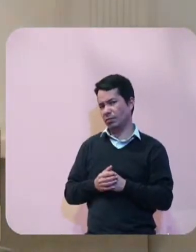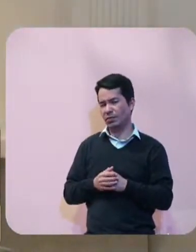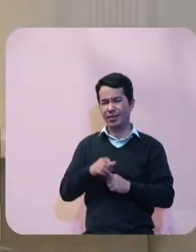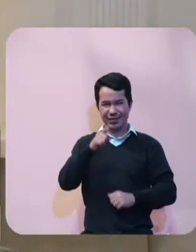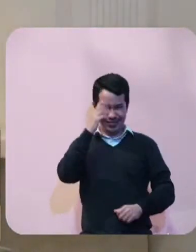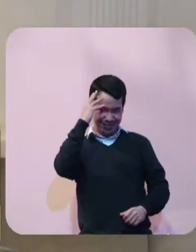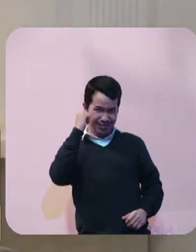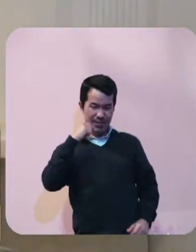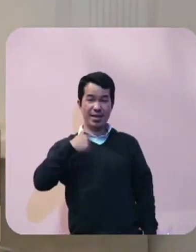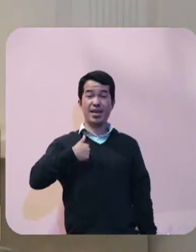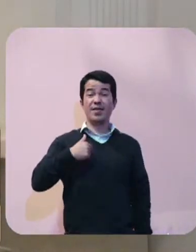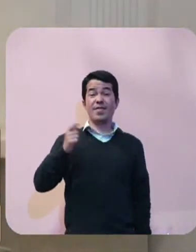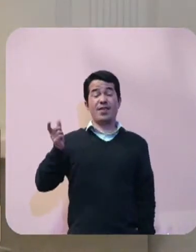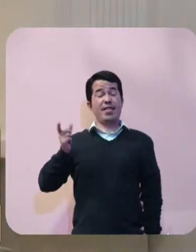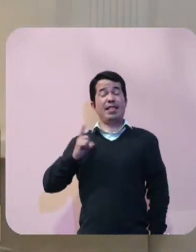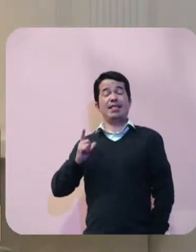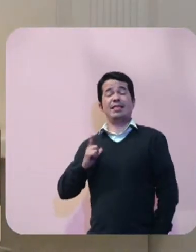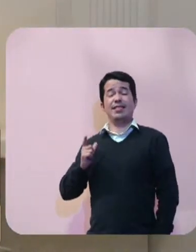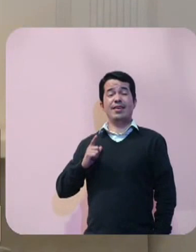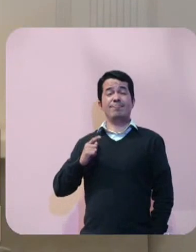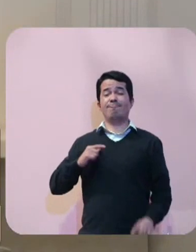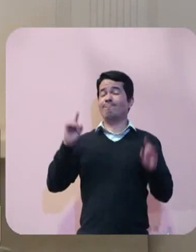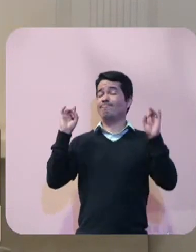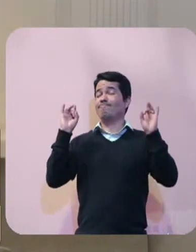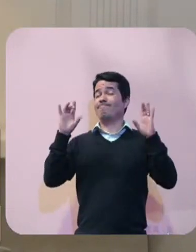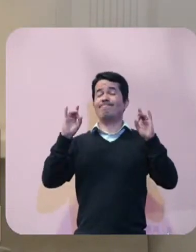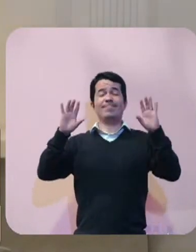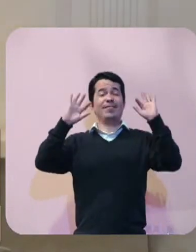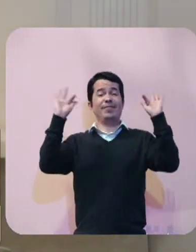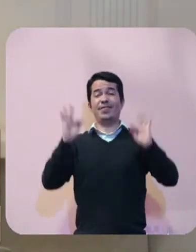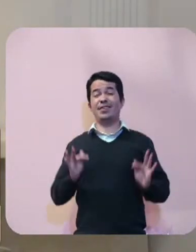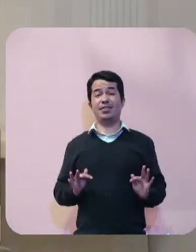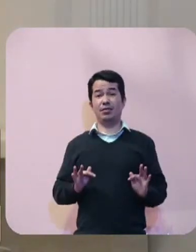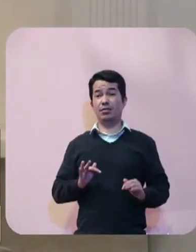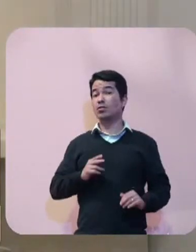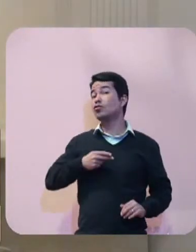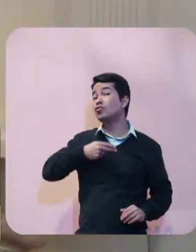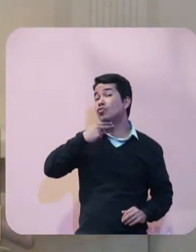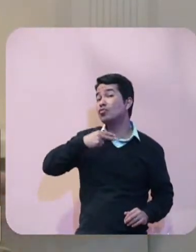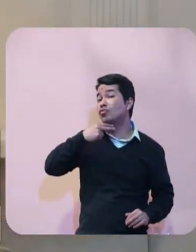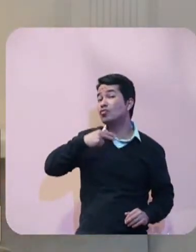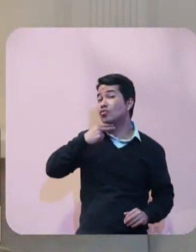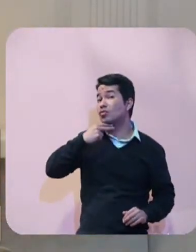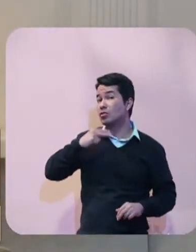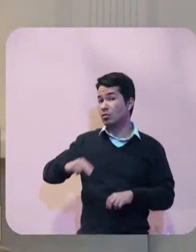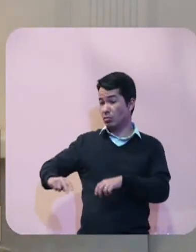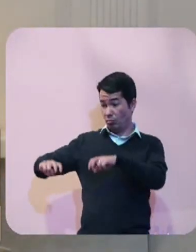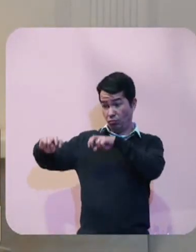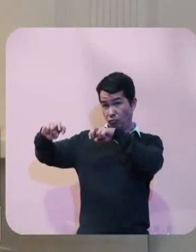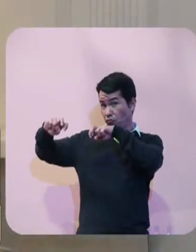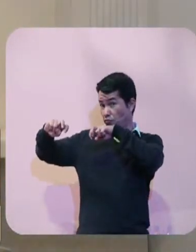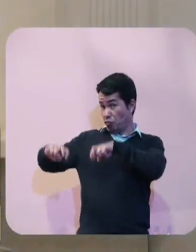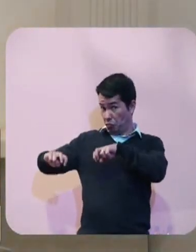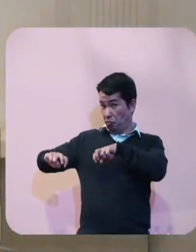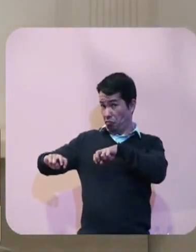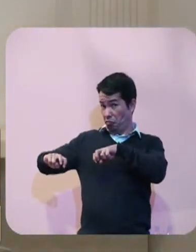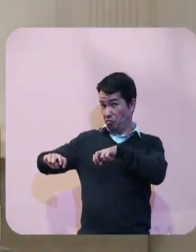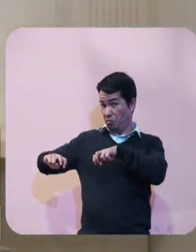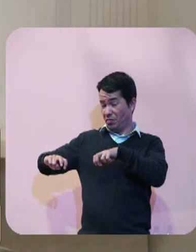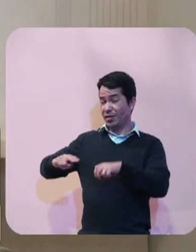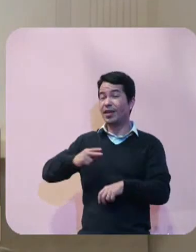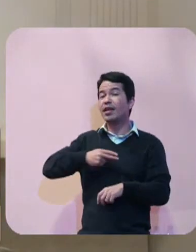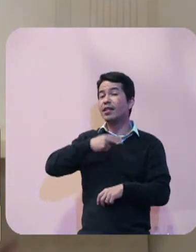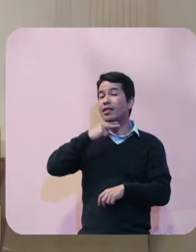vovô, vamos ter uma conversa de adulto? E então ele senta comigo bem aqui onde nós estamos, e